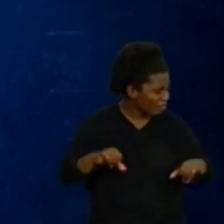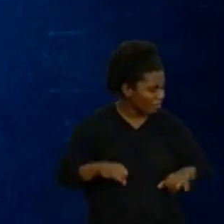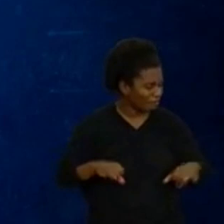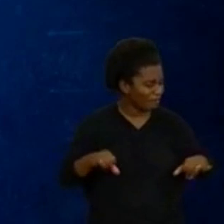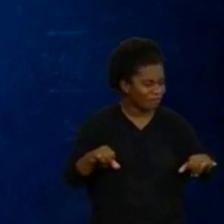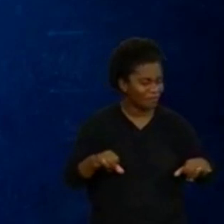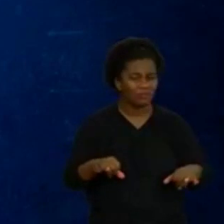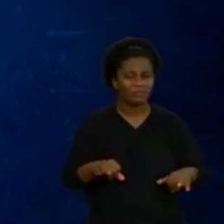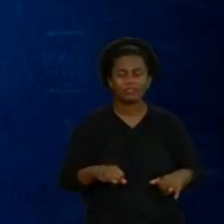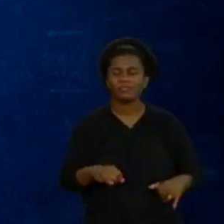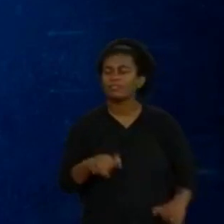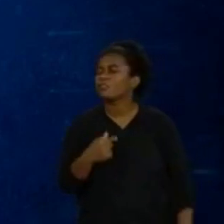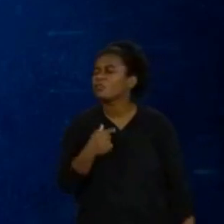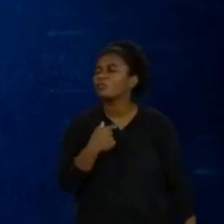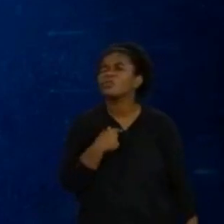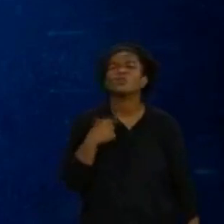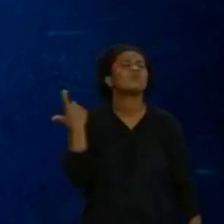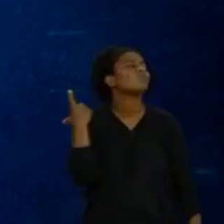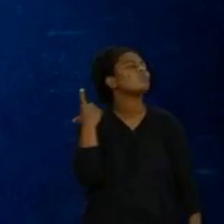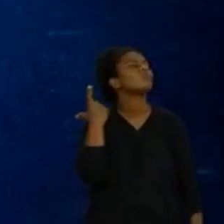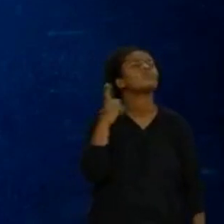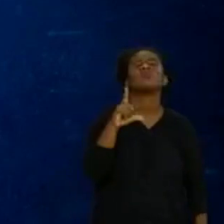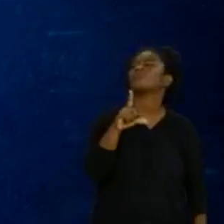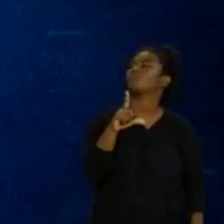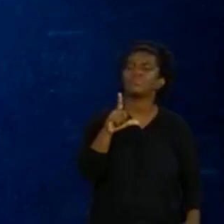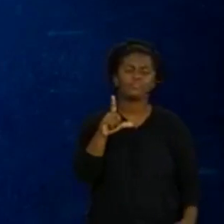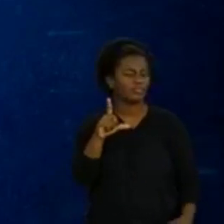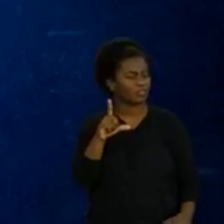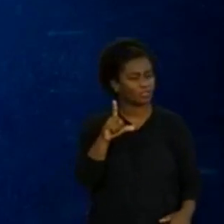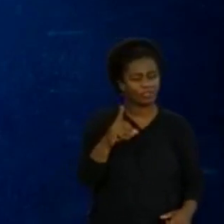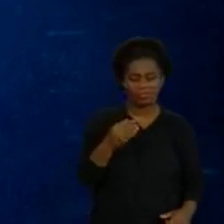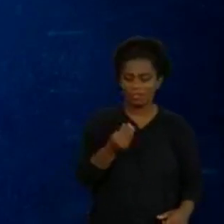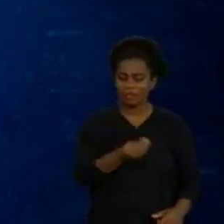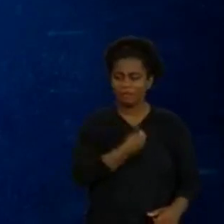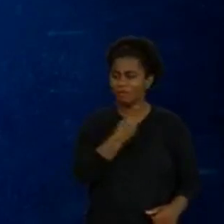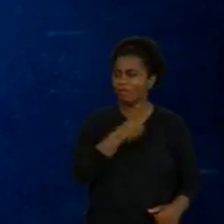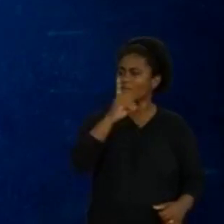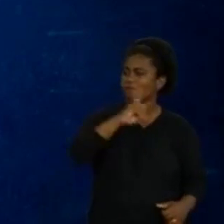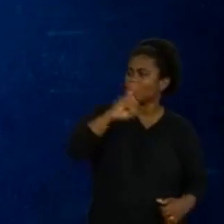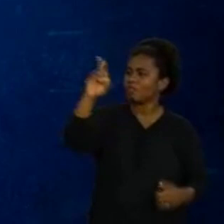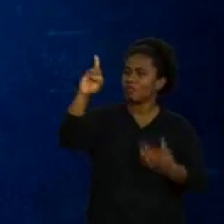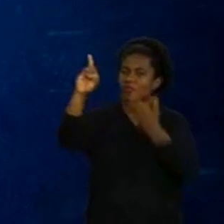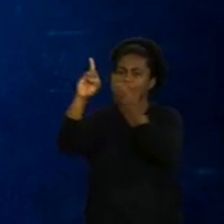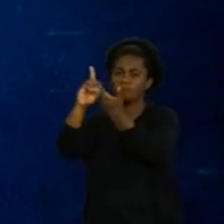Não consigo mais viver sem meu Jesus. Sem meu